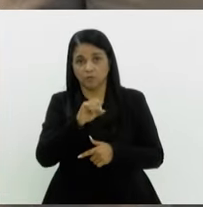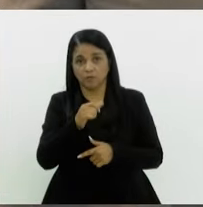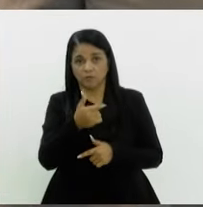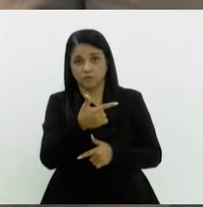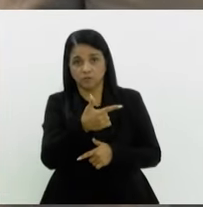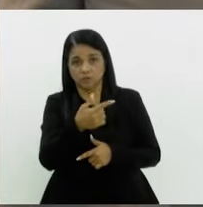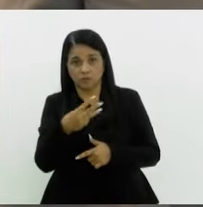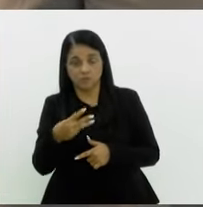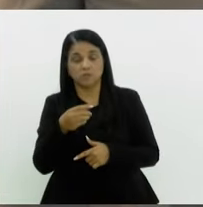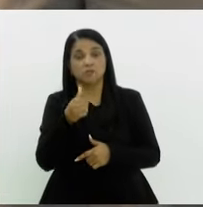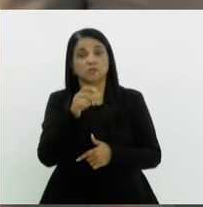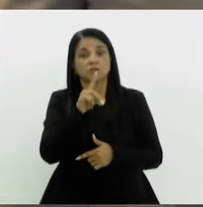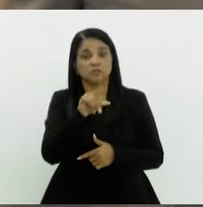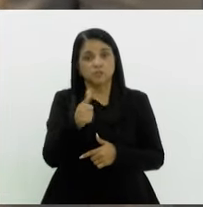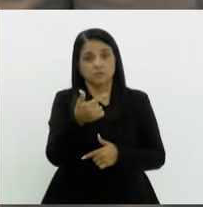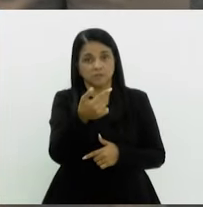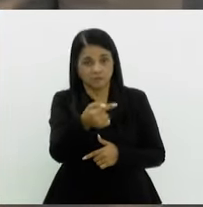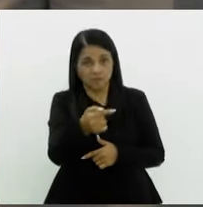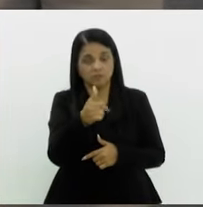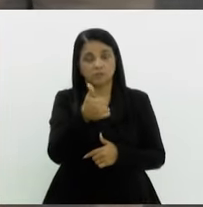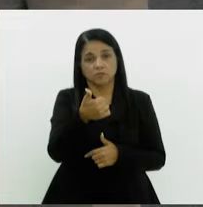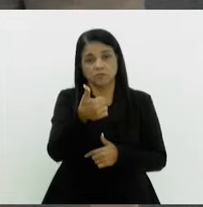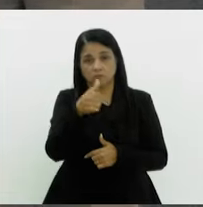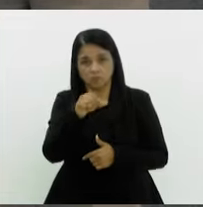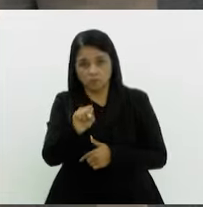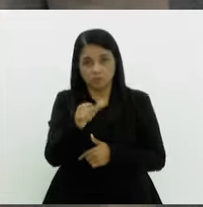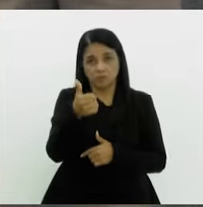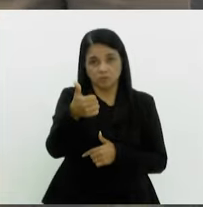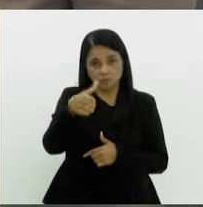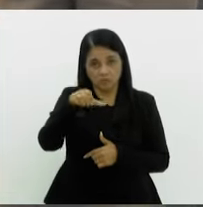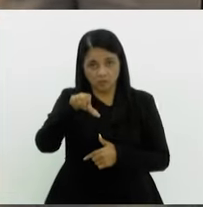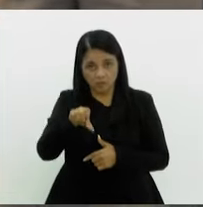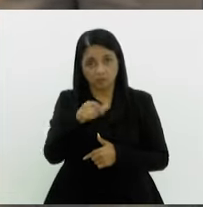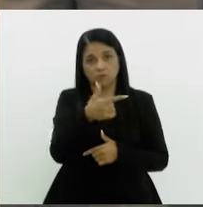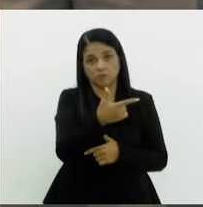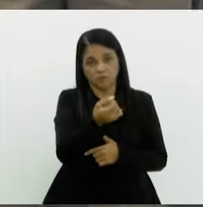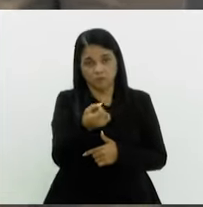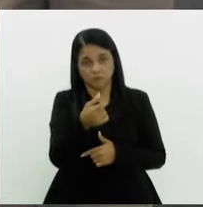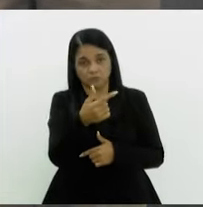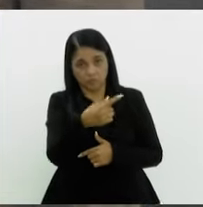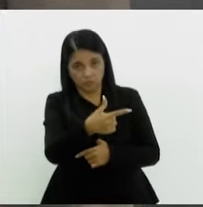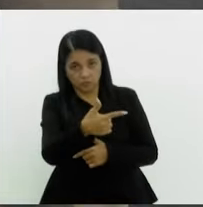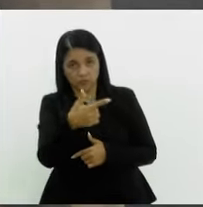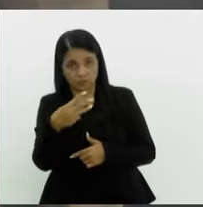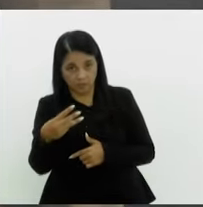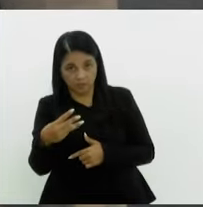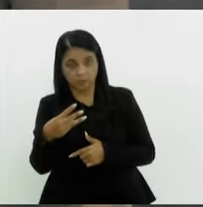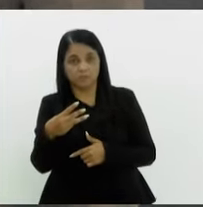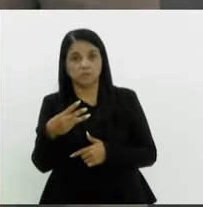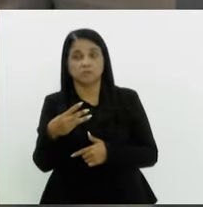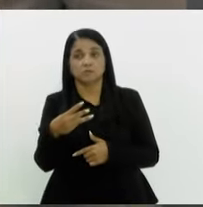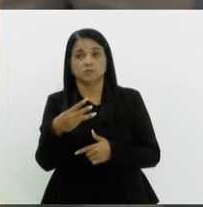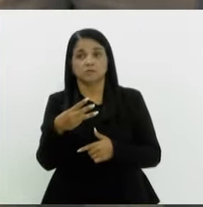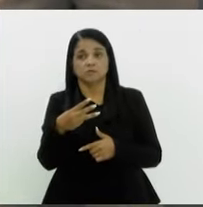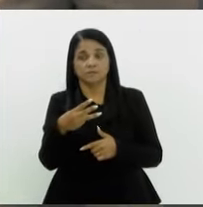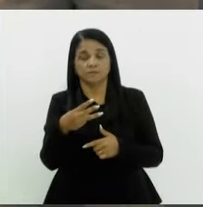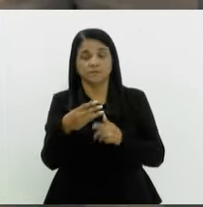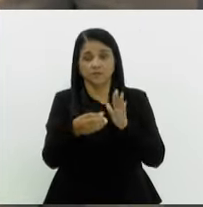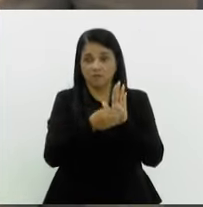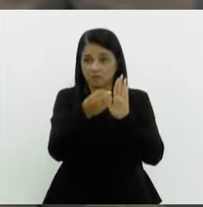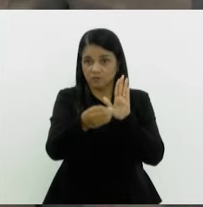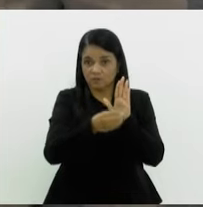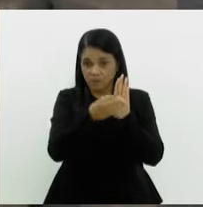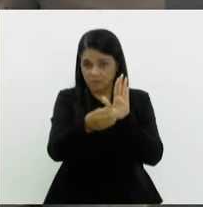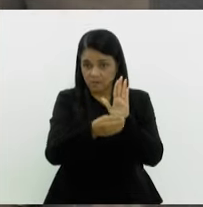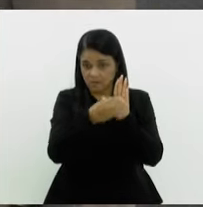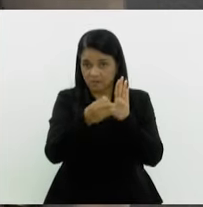17, dia 18 e dia 19 de maio de 2023, ou seja... Esses dias, para receber os pareceres, para